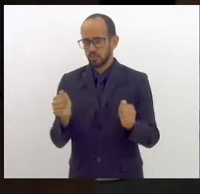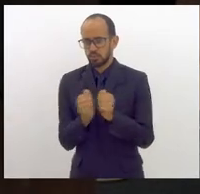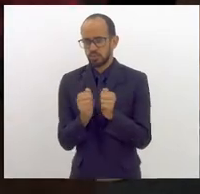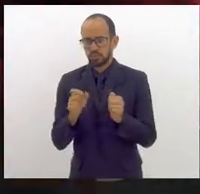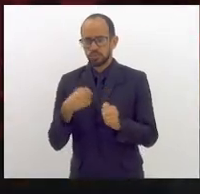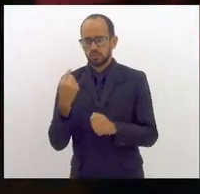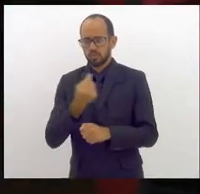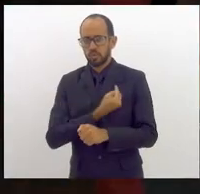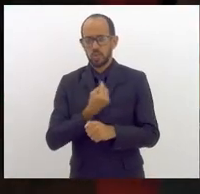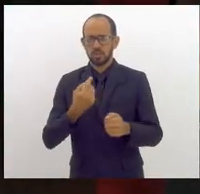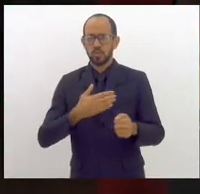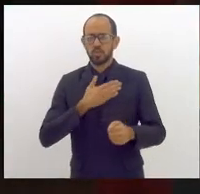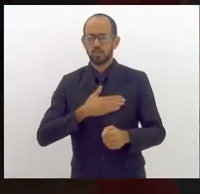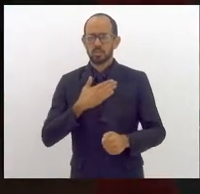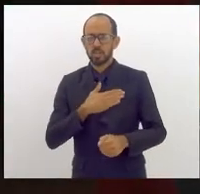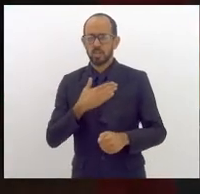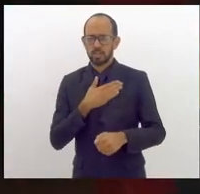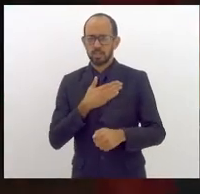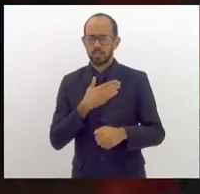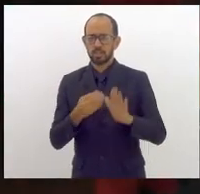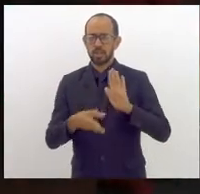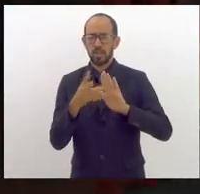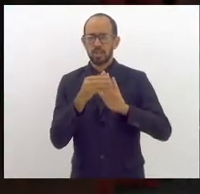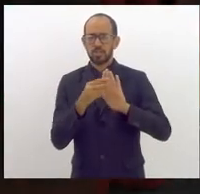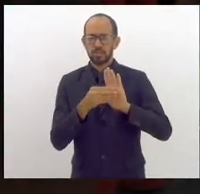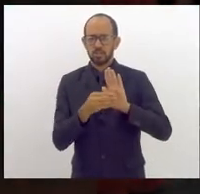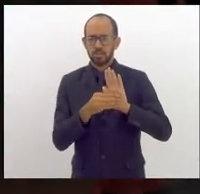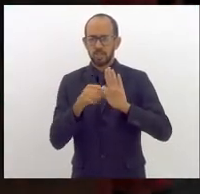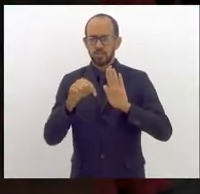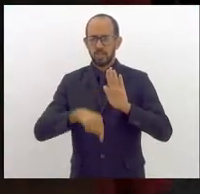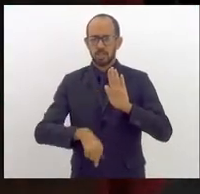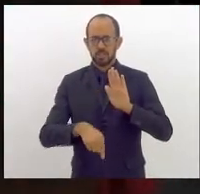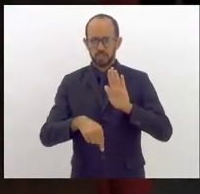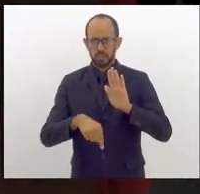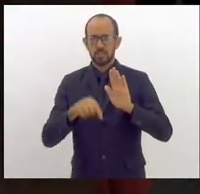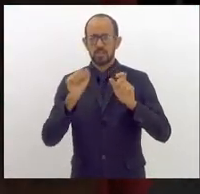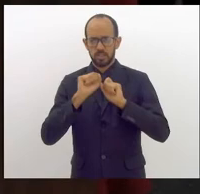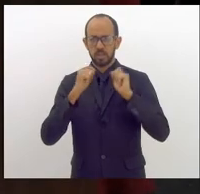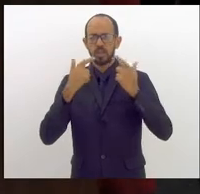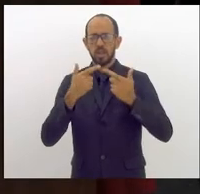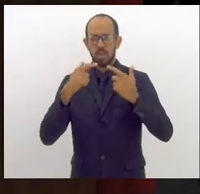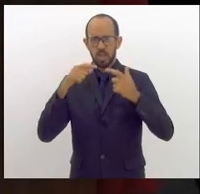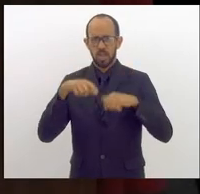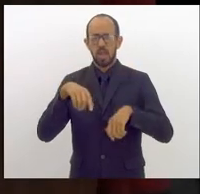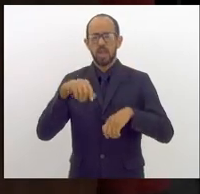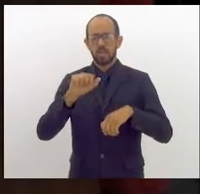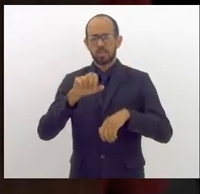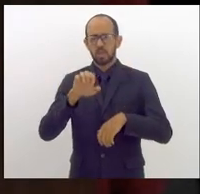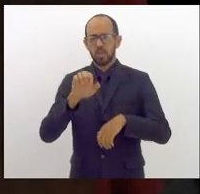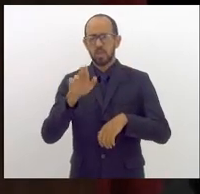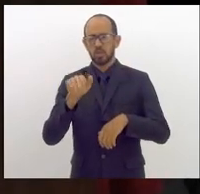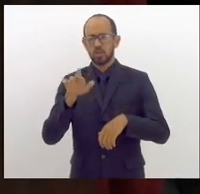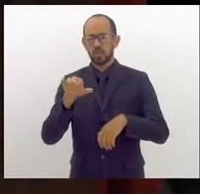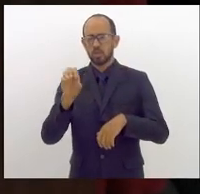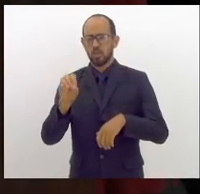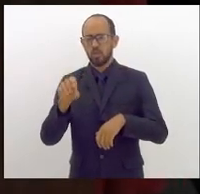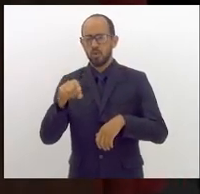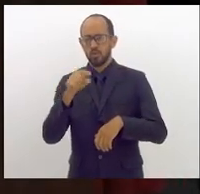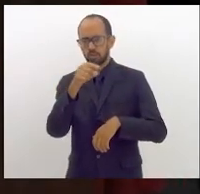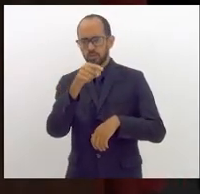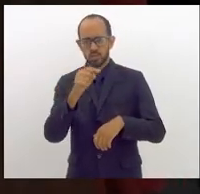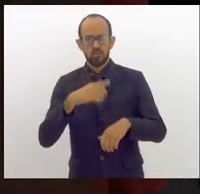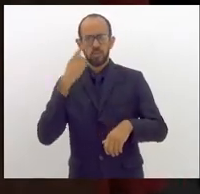e eu queria deixar registrado aqui nos anais da casa Eurico o quanto que você foi um deputado